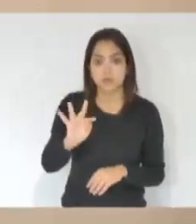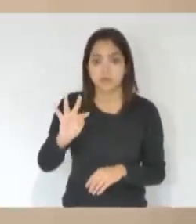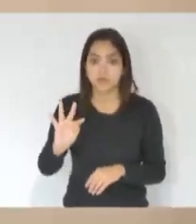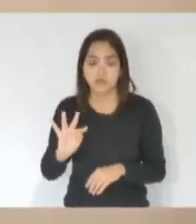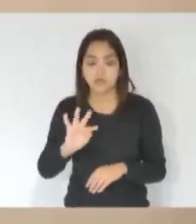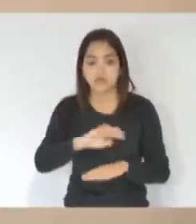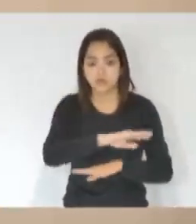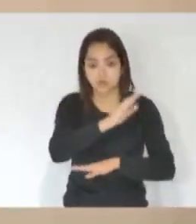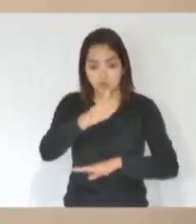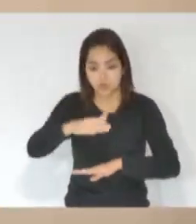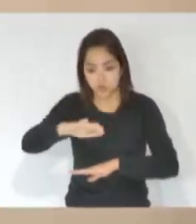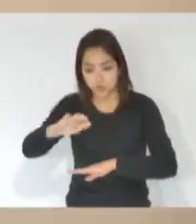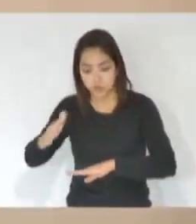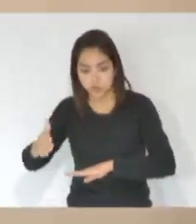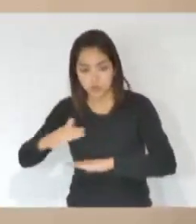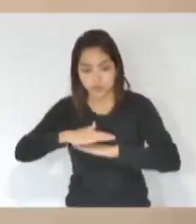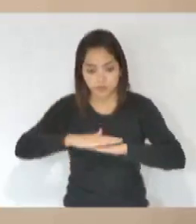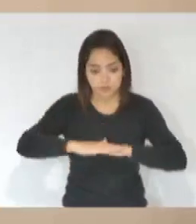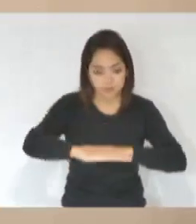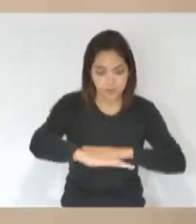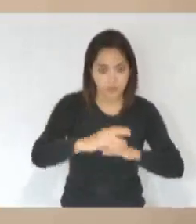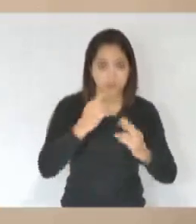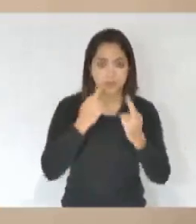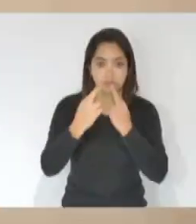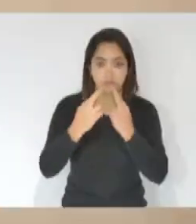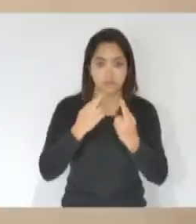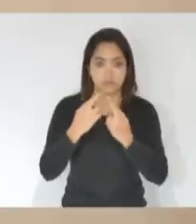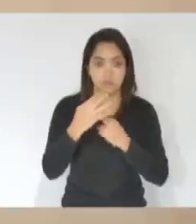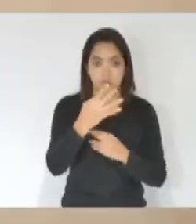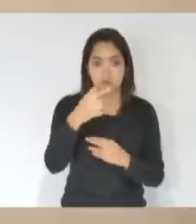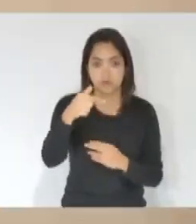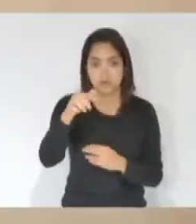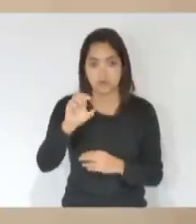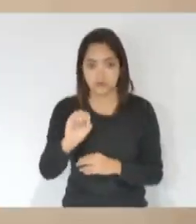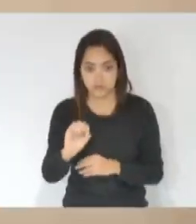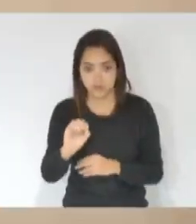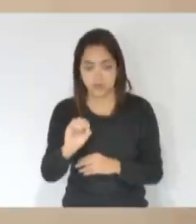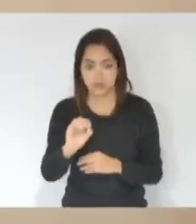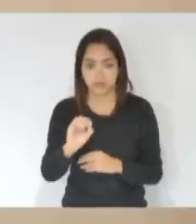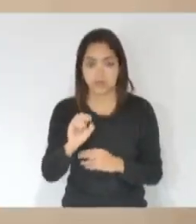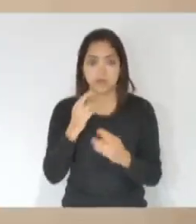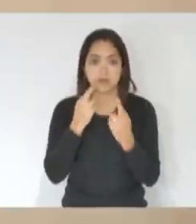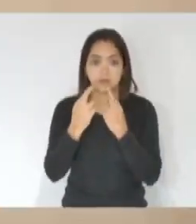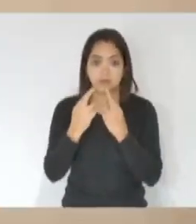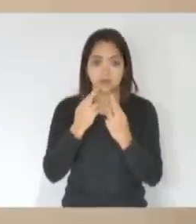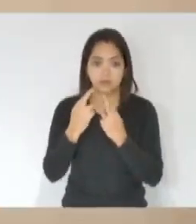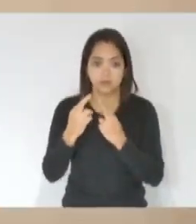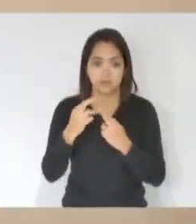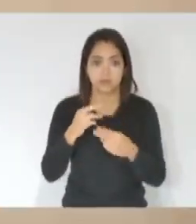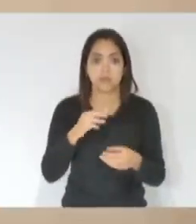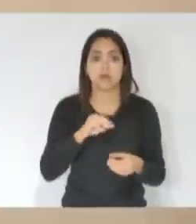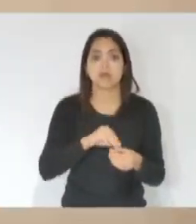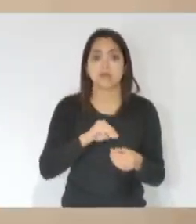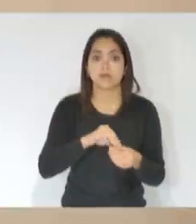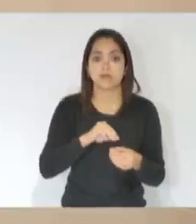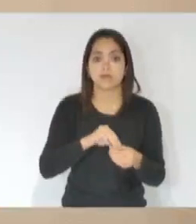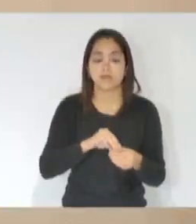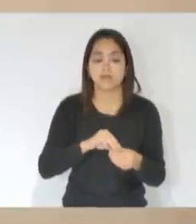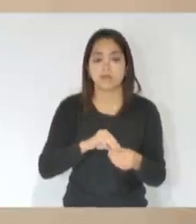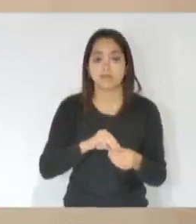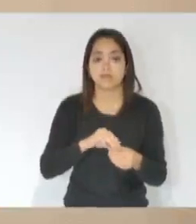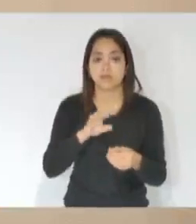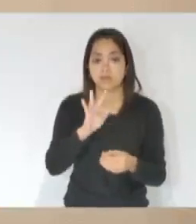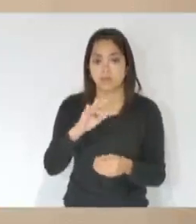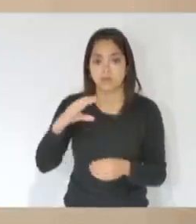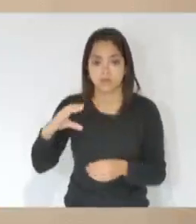lombadas transversais na rodovia BR-470, especificamente no trecho de acesso ao município de Trombudo Central. Em discussão.